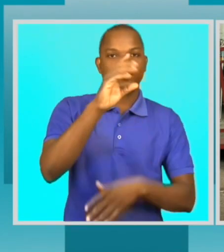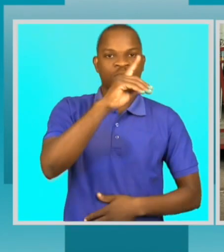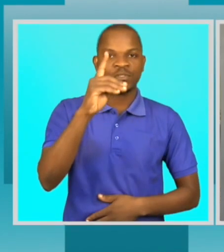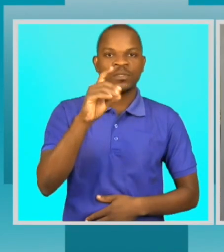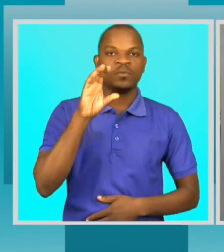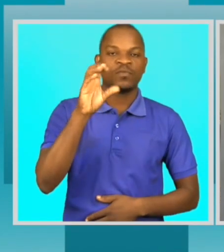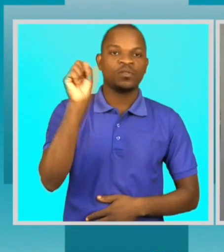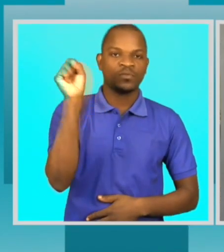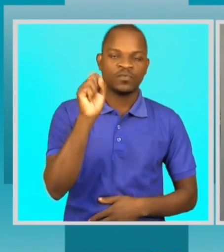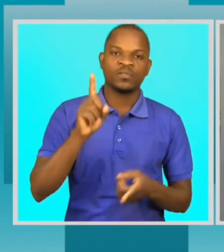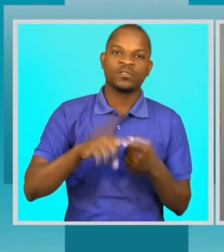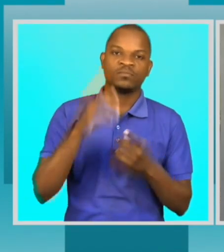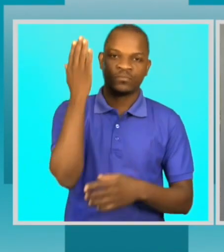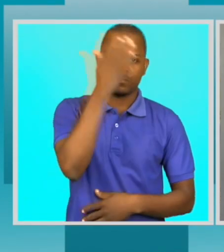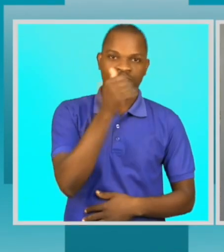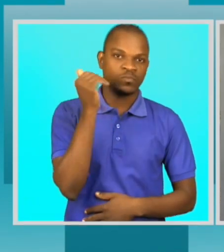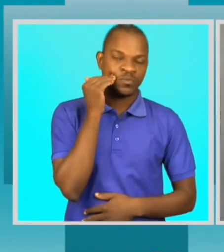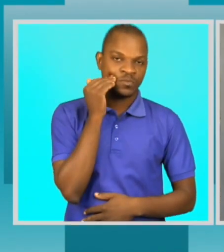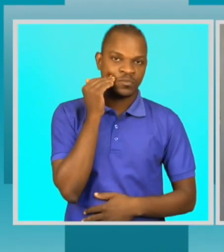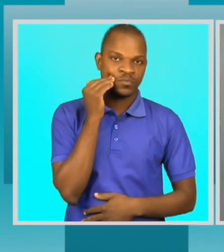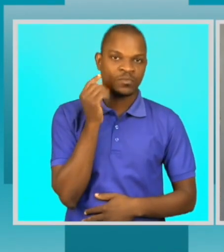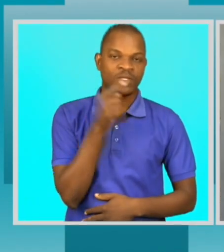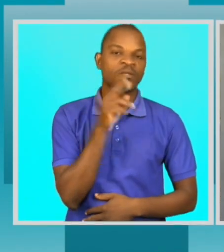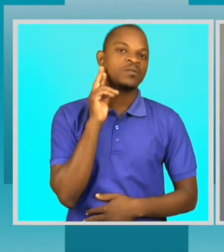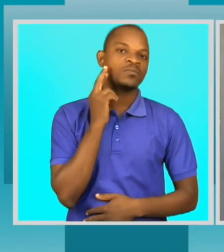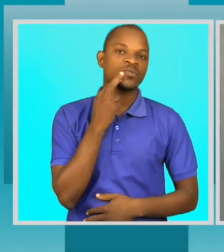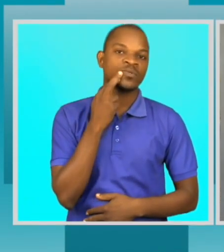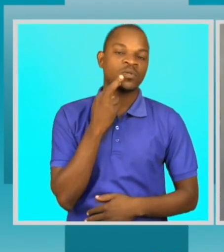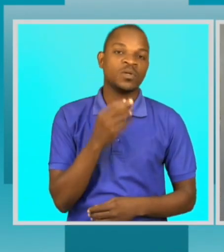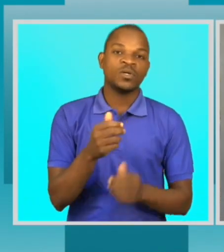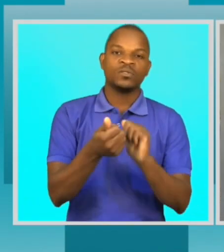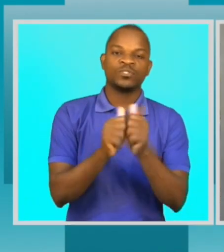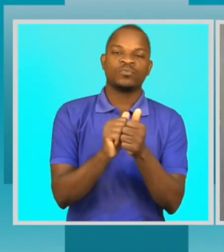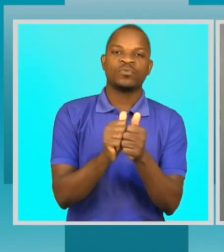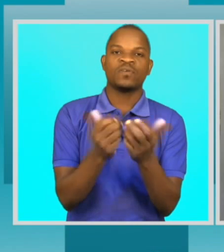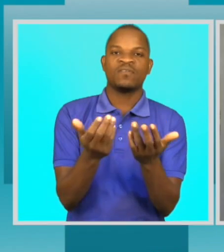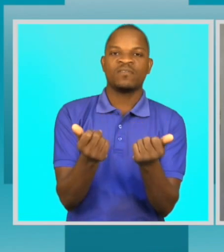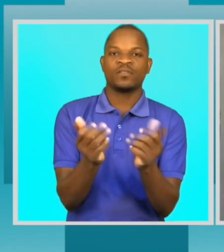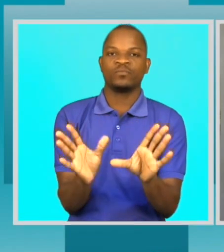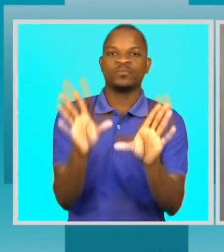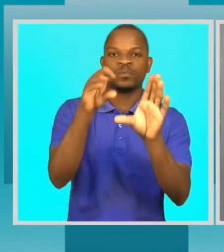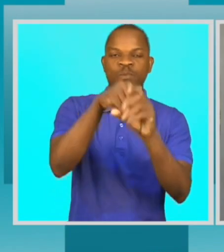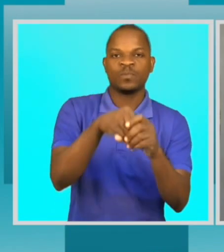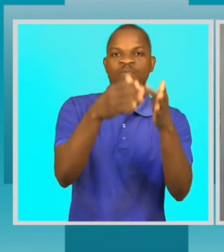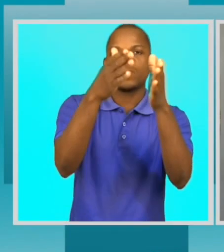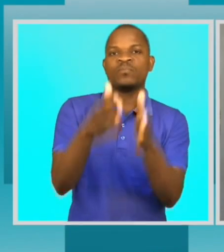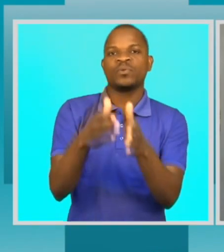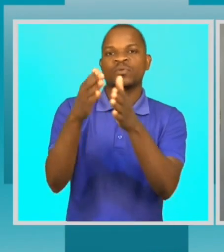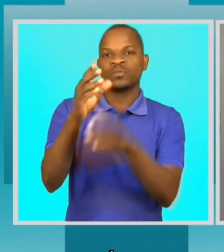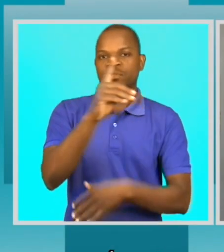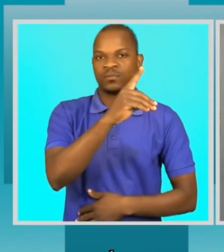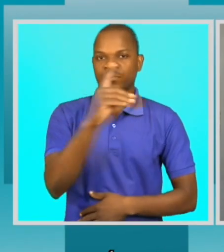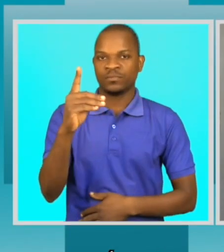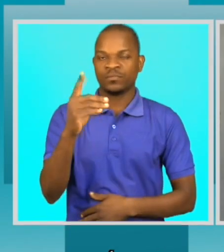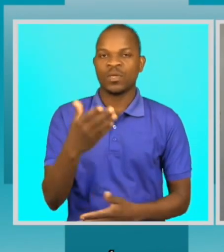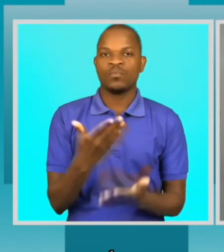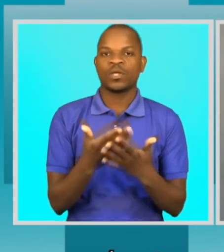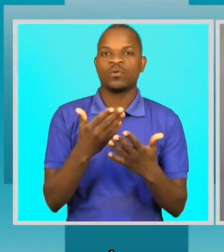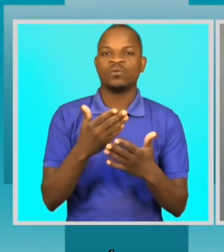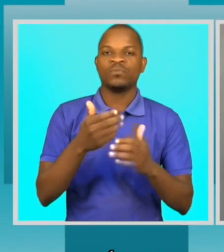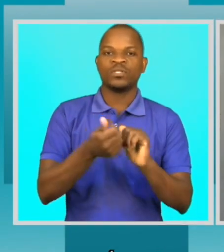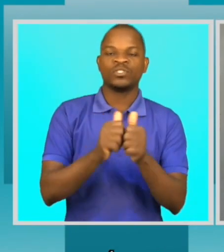Chimoio. O desporto é uma forma de inserção social das pessoas com deficiência. É um desporto de